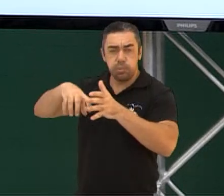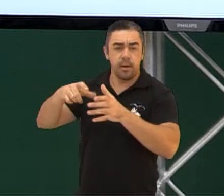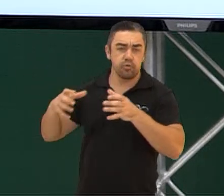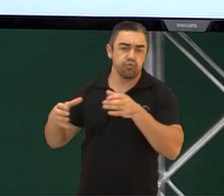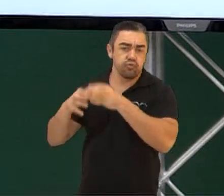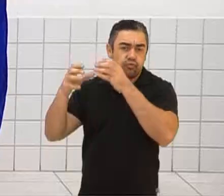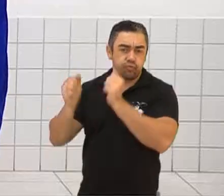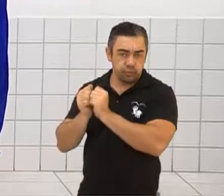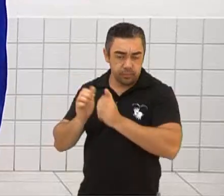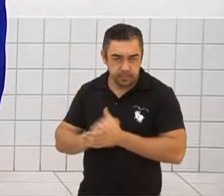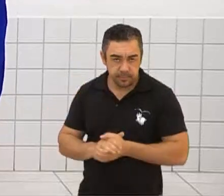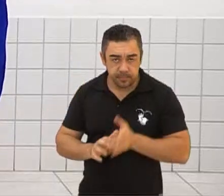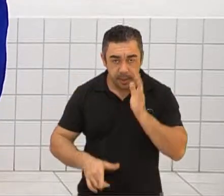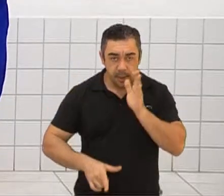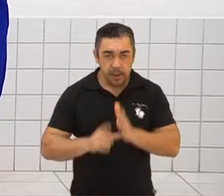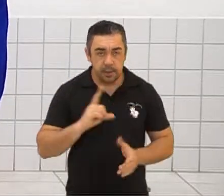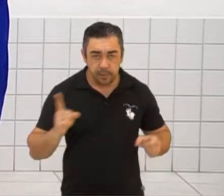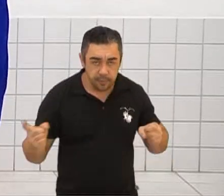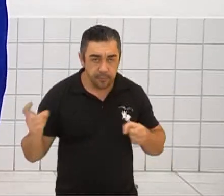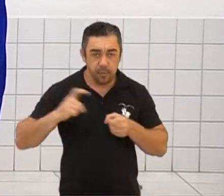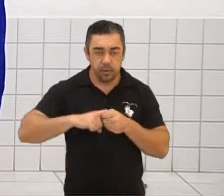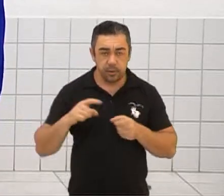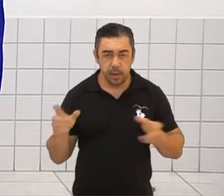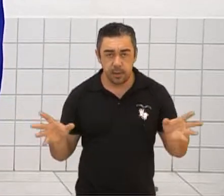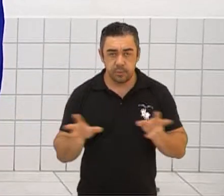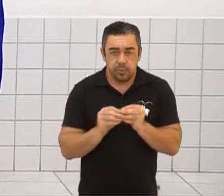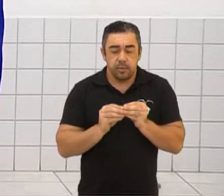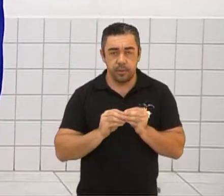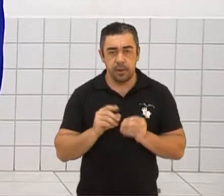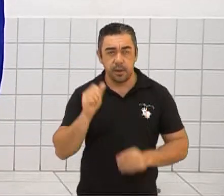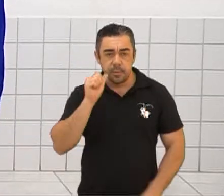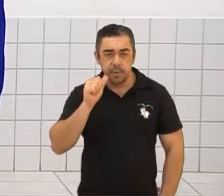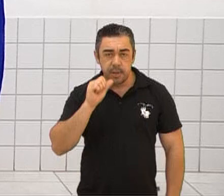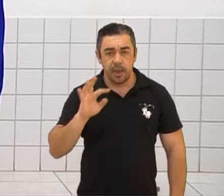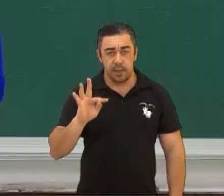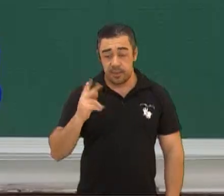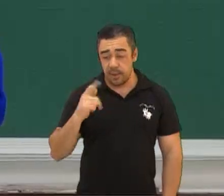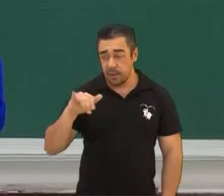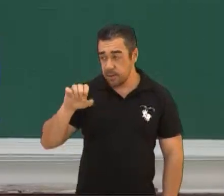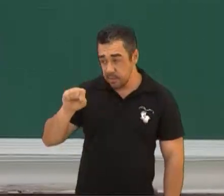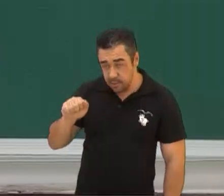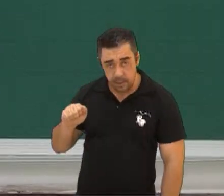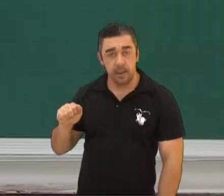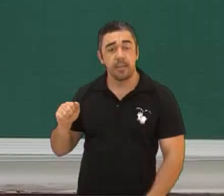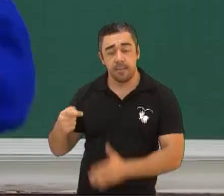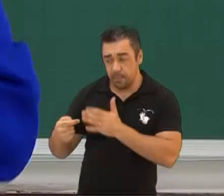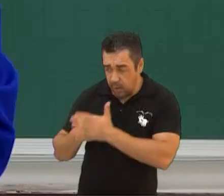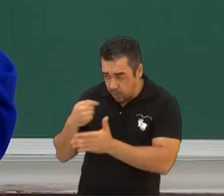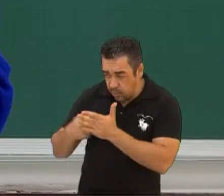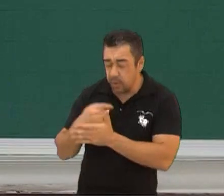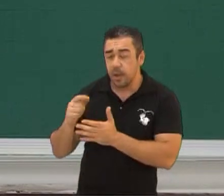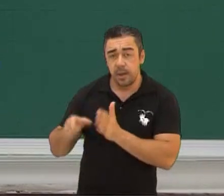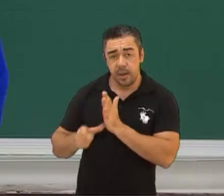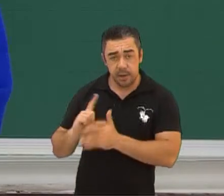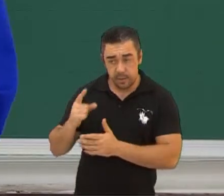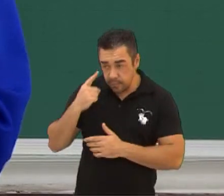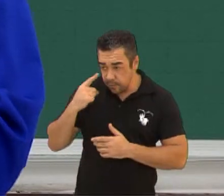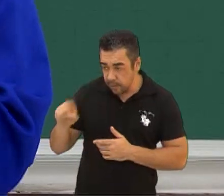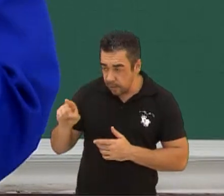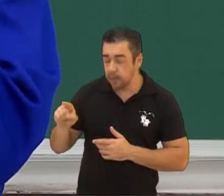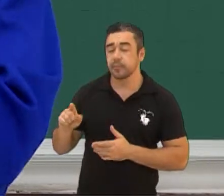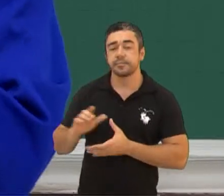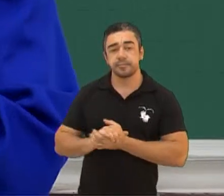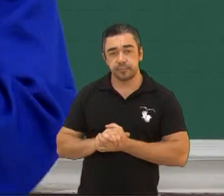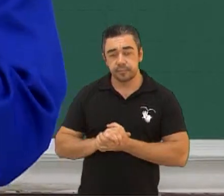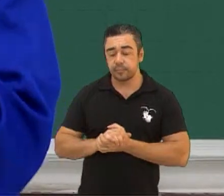mesmo espaço. Antes de entrar na retomada, tem a Thaisa, que ela já vem colocando algumas perguntinhas. Vou, antes de finalizar, pegar você,